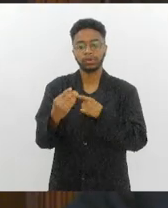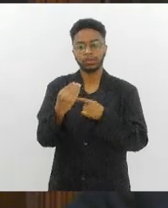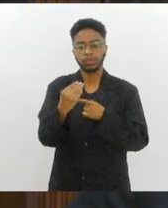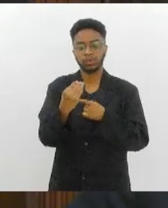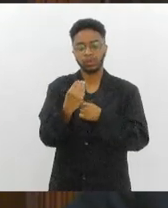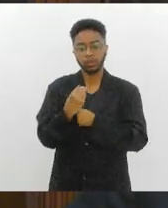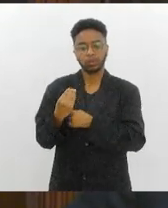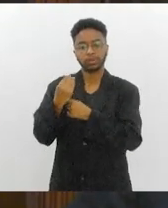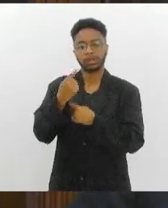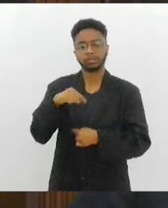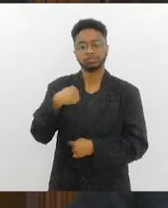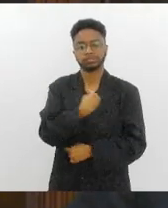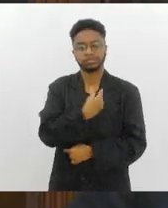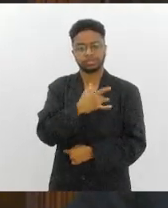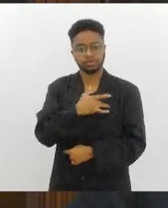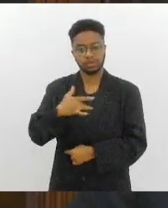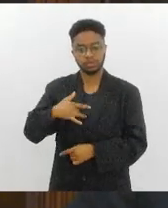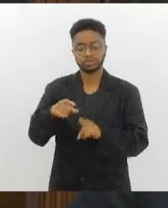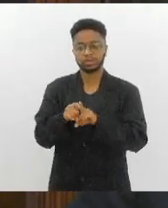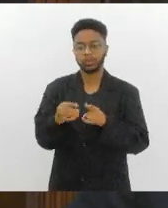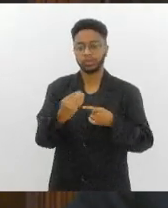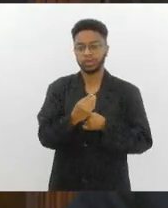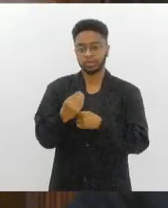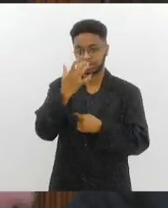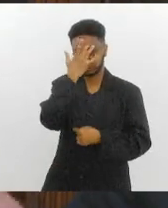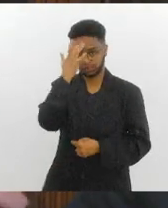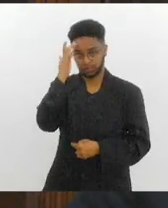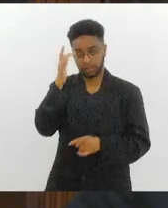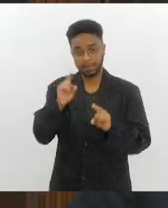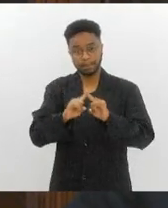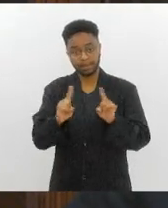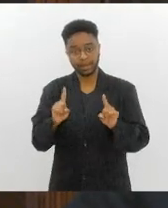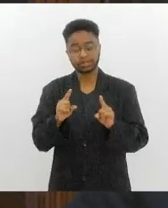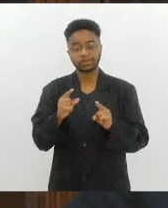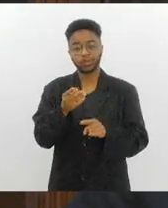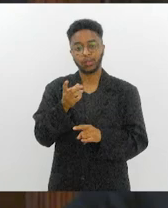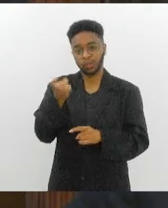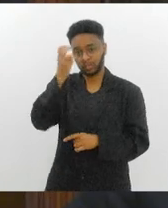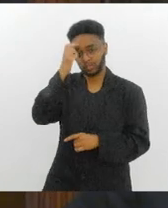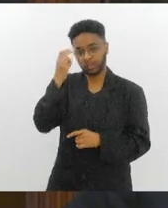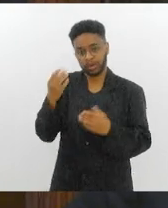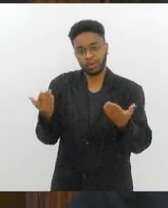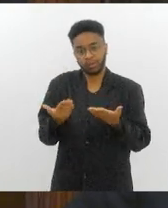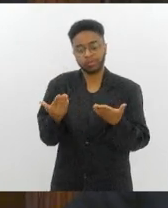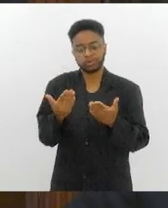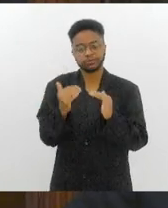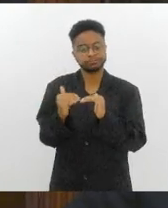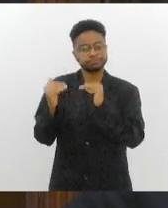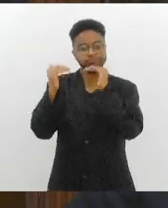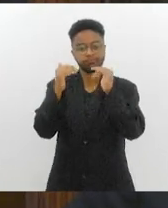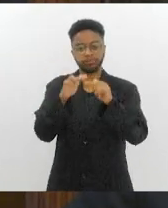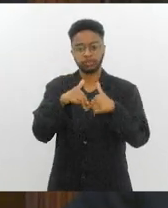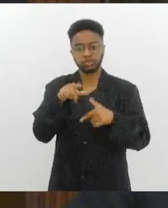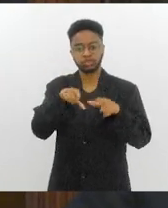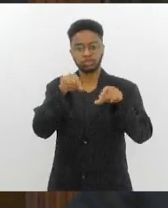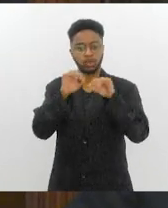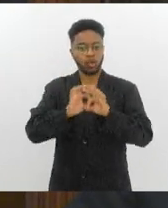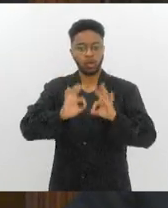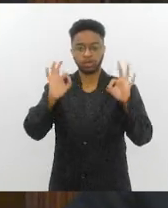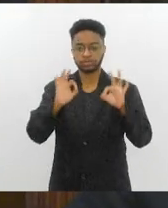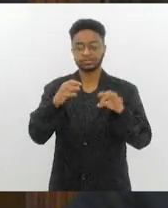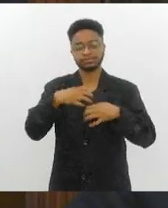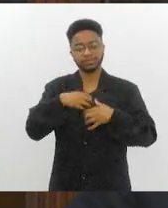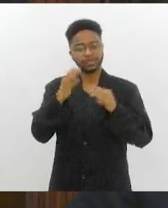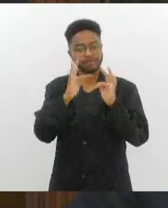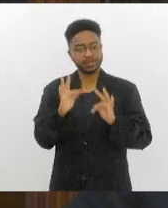cuidar exatamente da nossa saúde mental, mas ainda assim a cultura está muito prestigiada nessa noite, foi uma excelente escolha. Feliz de estar aqui com o